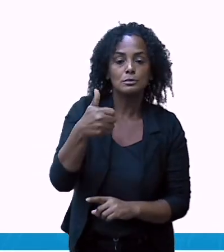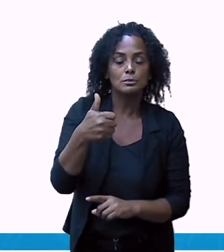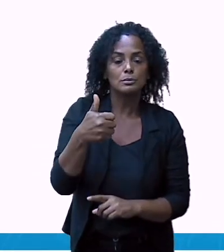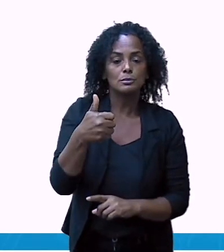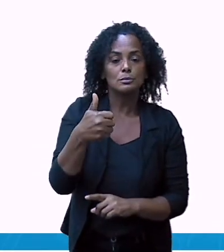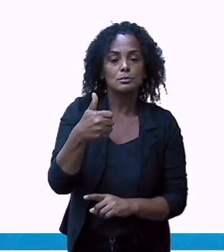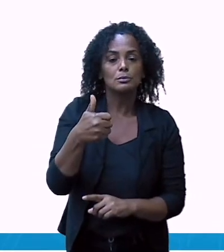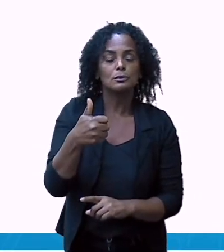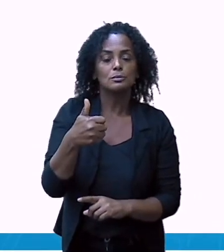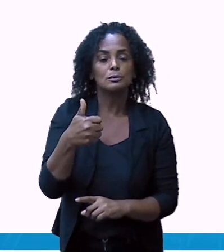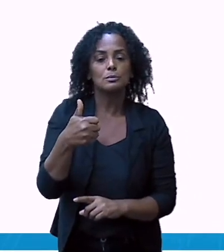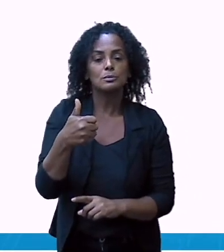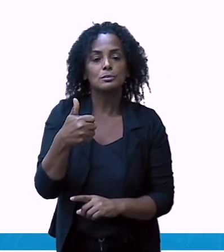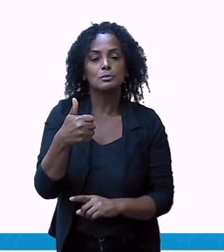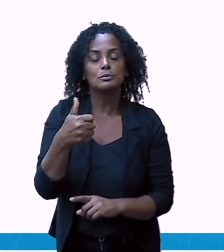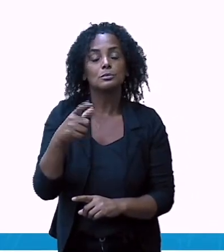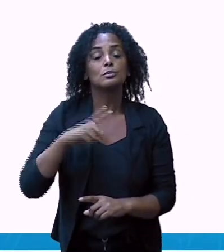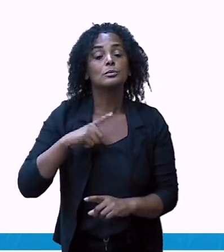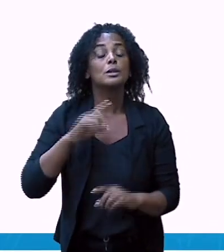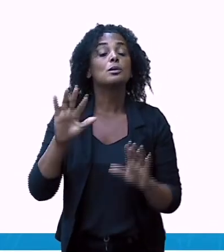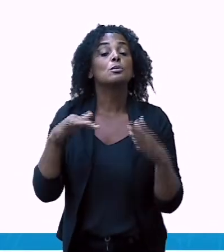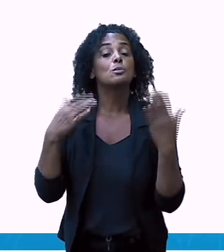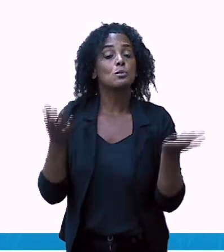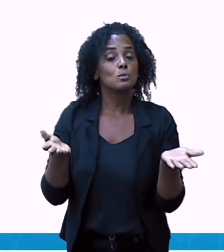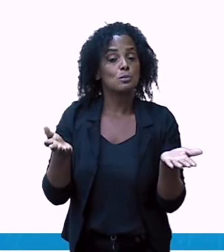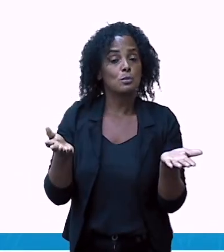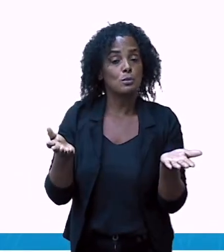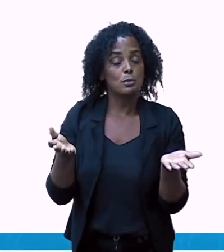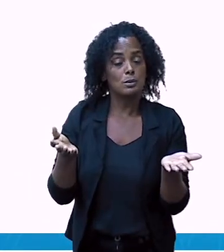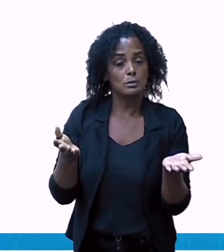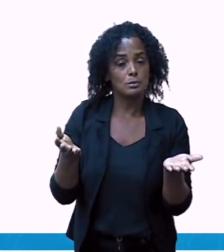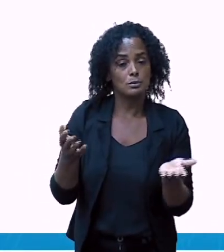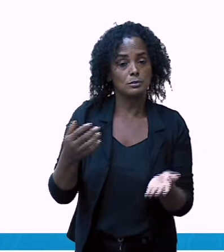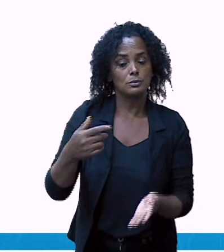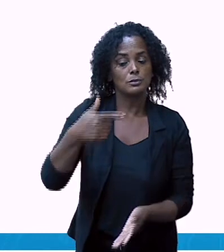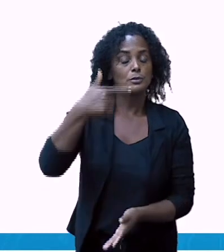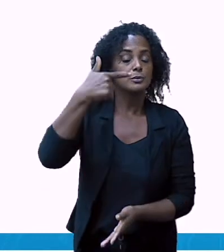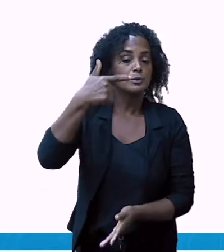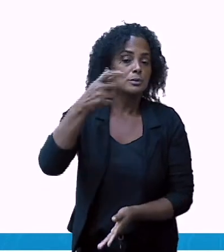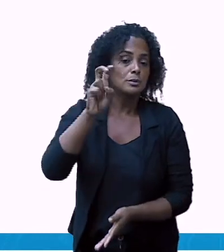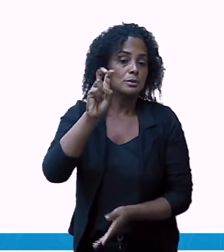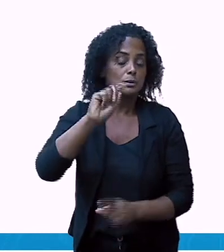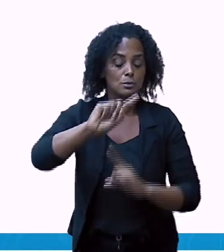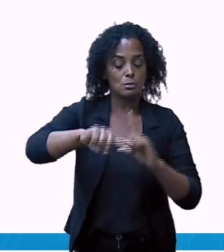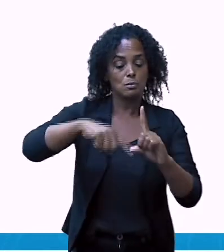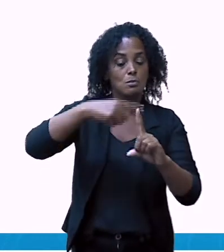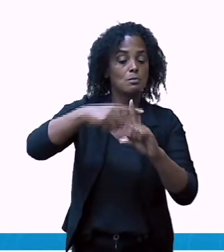Continuando a resolver, agora eu tenho que resolver 25 mais 3, que é